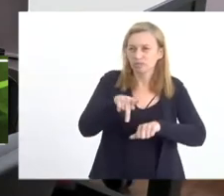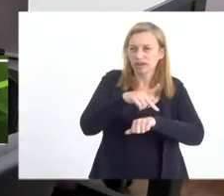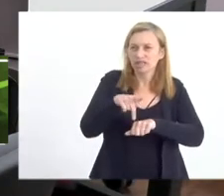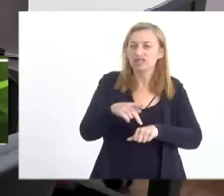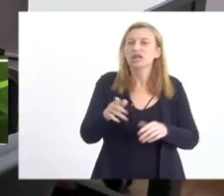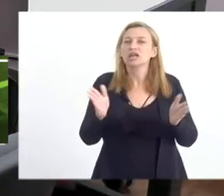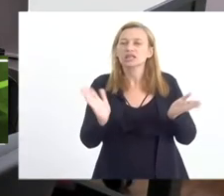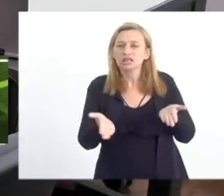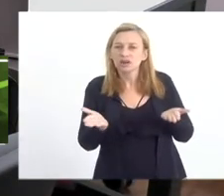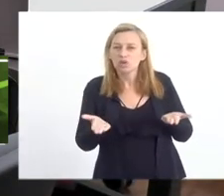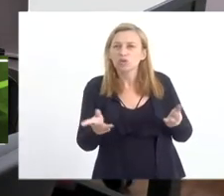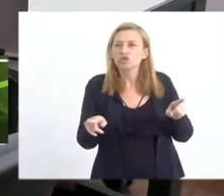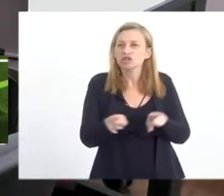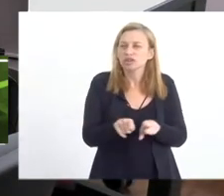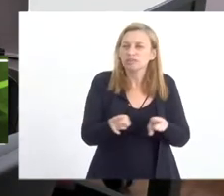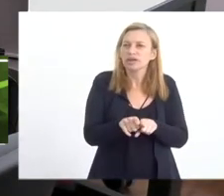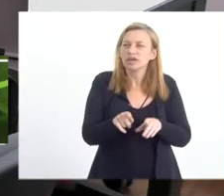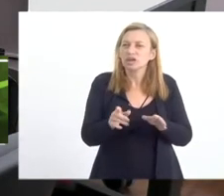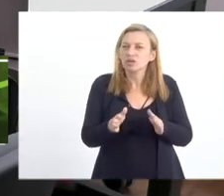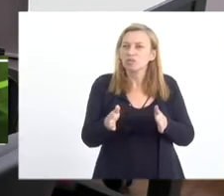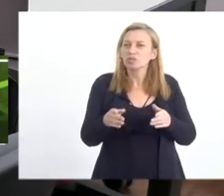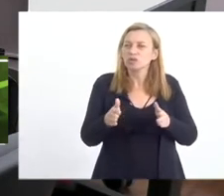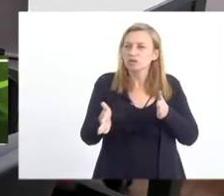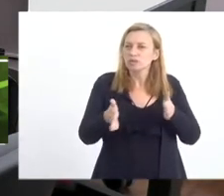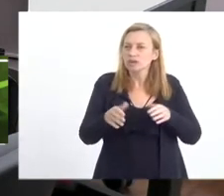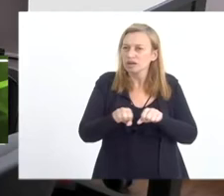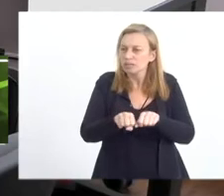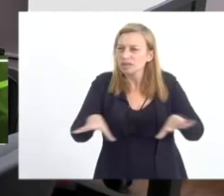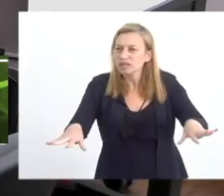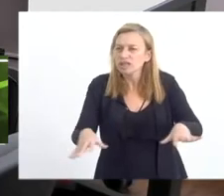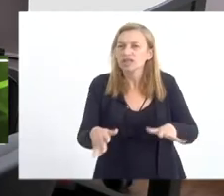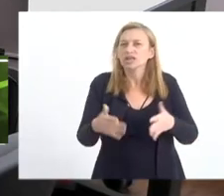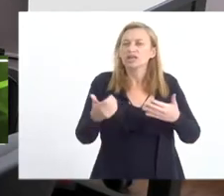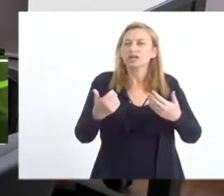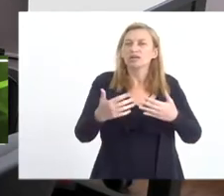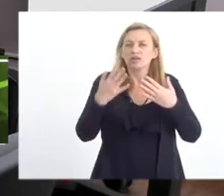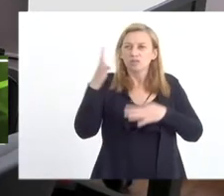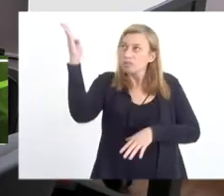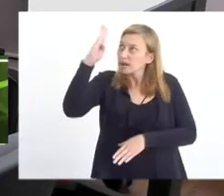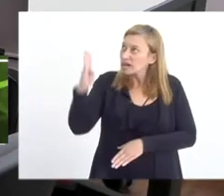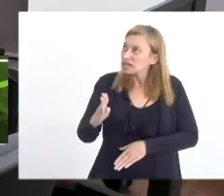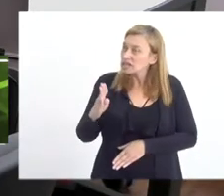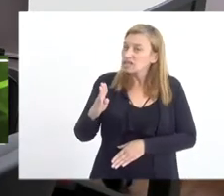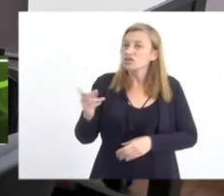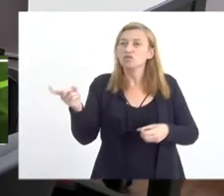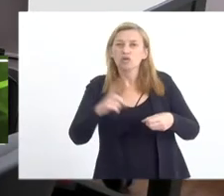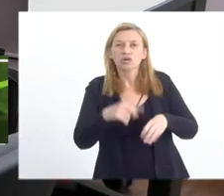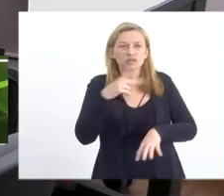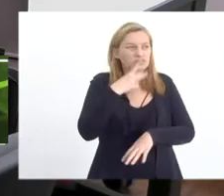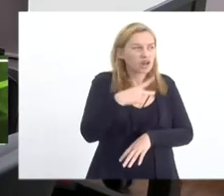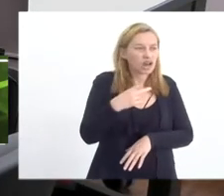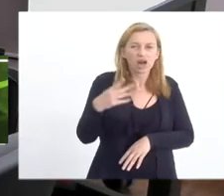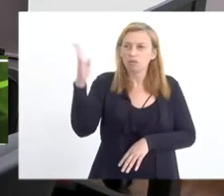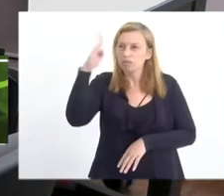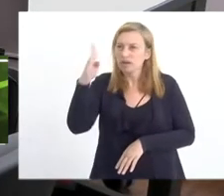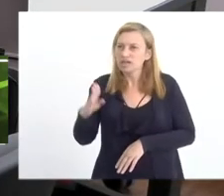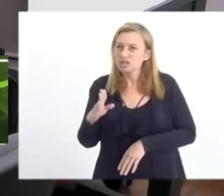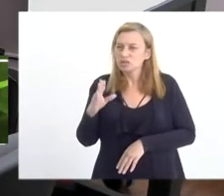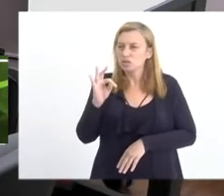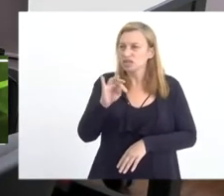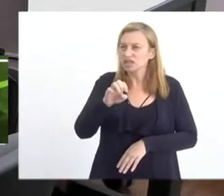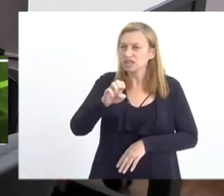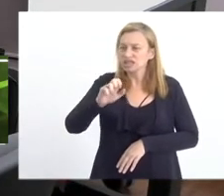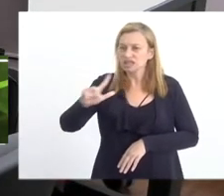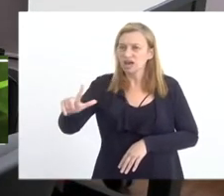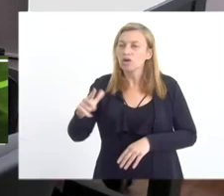hoje, com as restrições da pandemia, nós temos que cuidar que o Brasil, eu volto a dizer, é um país de dimensão continental e tem